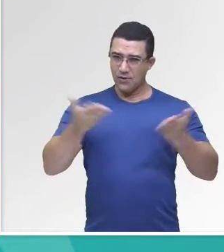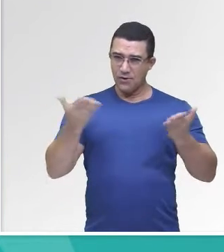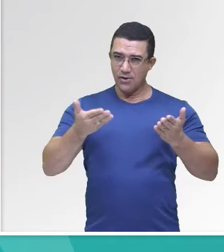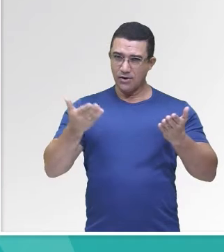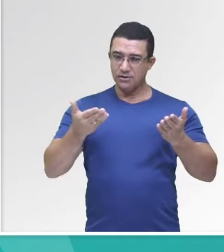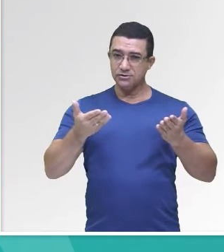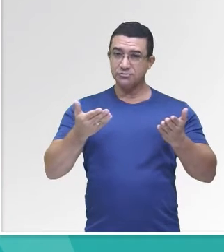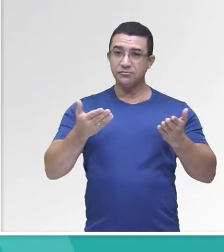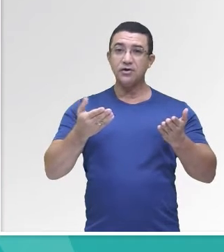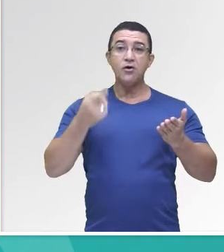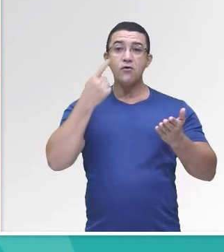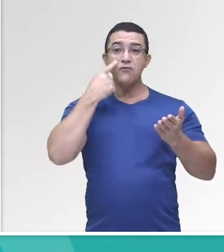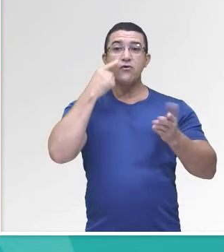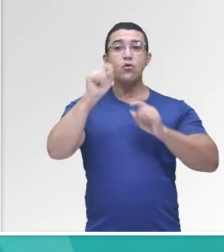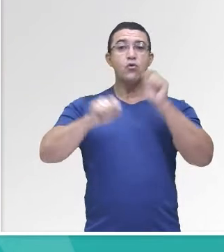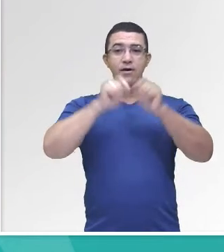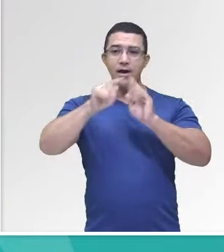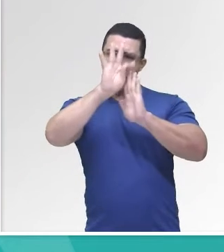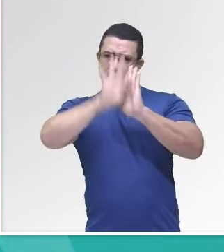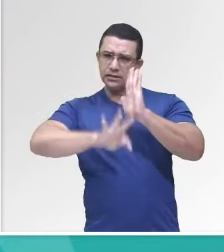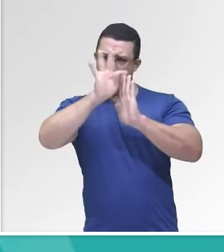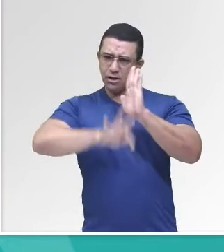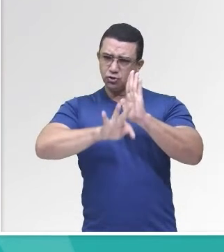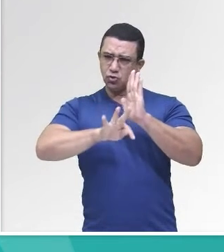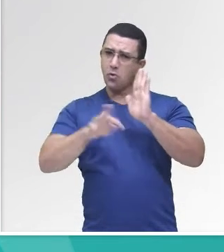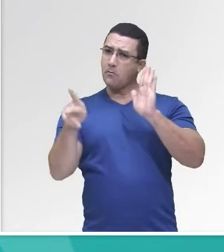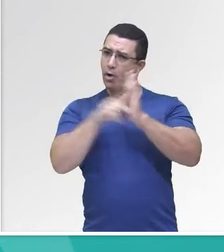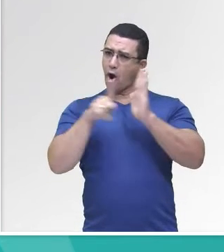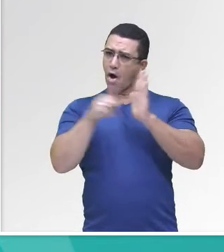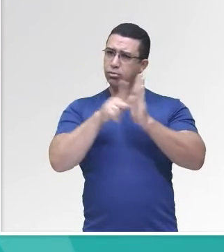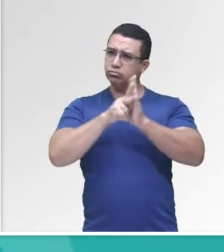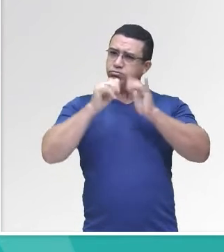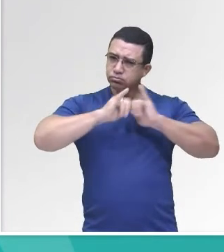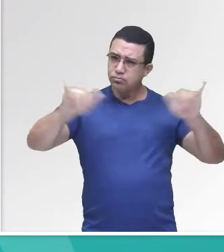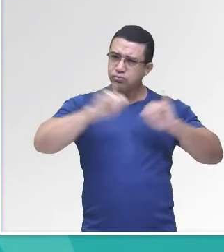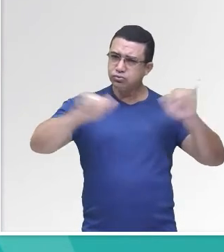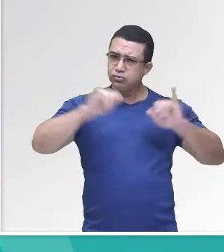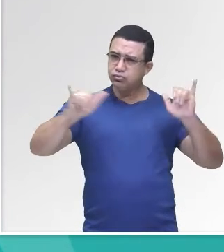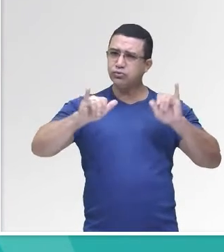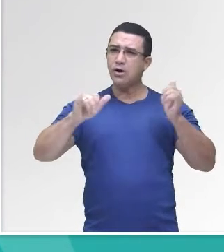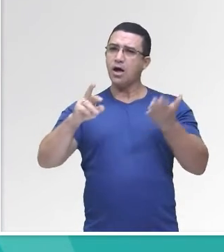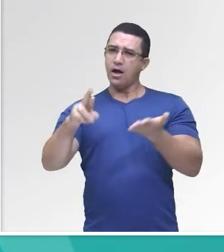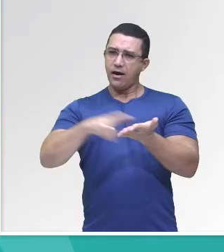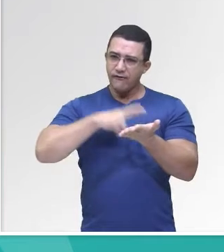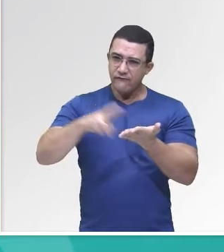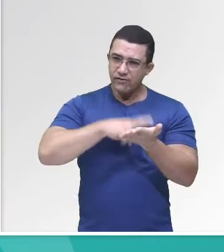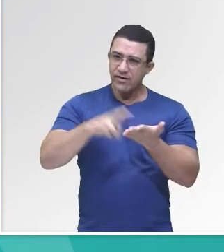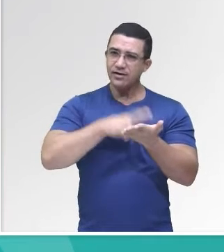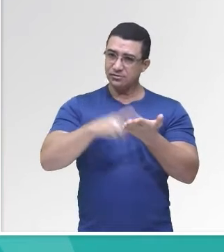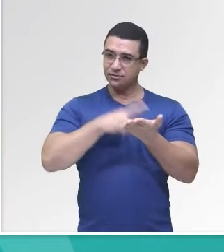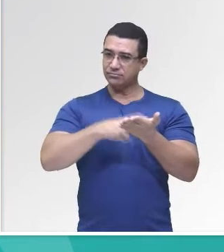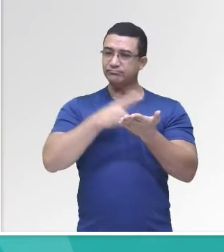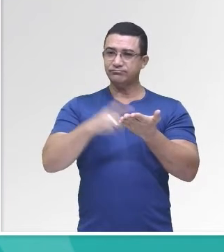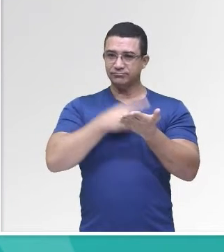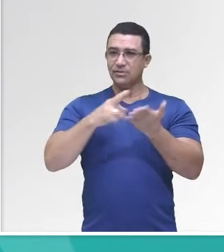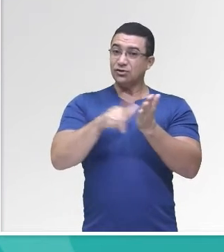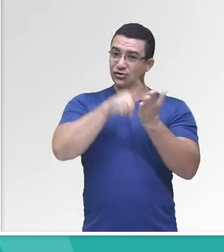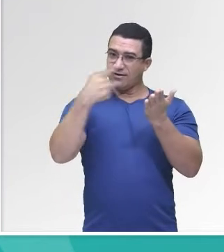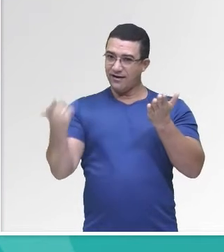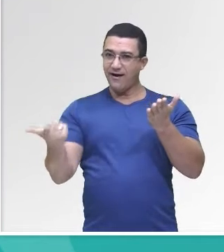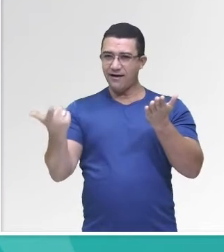texto publicitário, certo? E, como você pode observar, a gente é cercado de